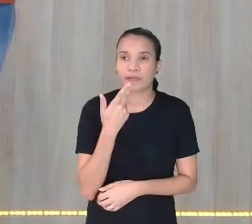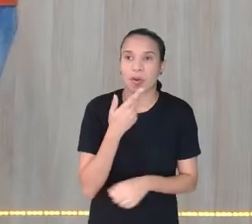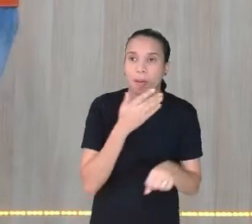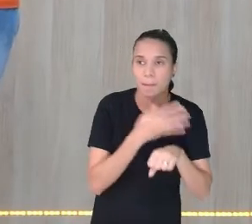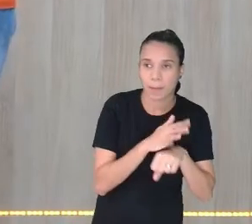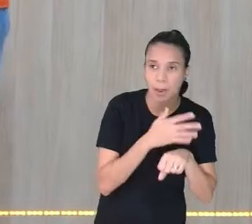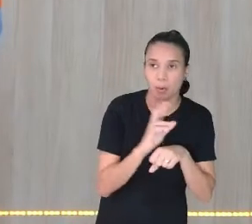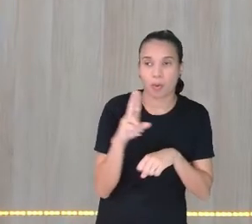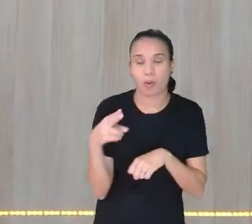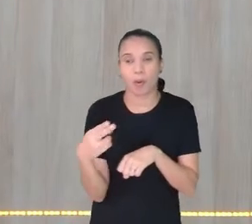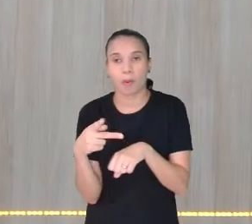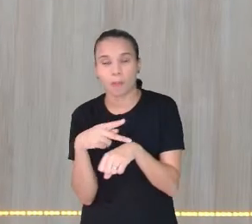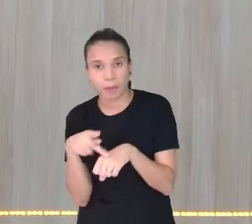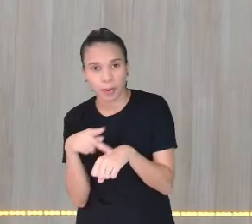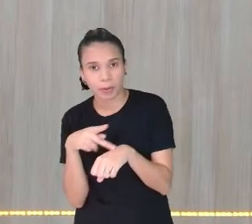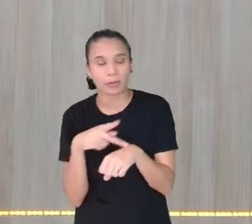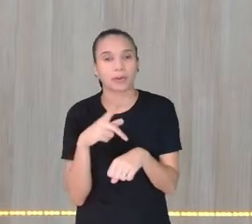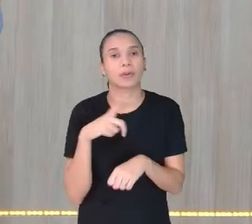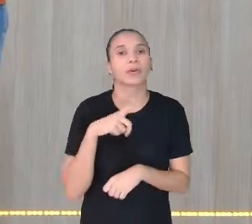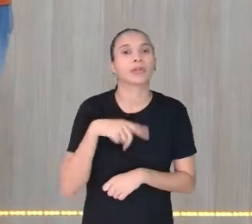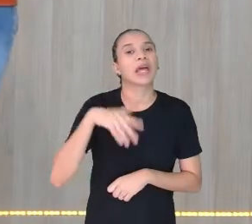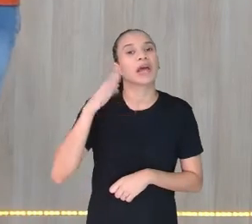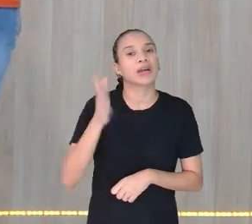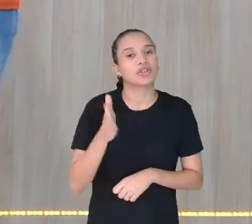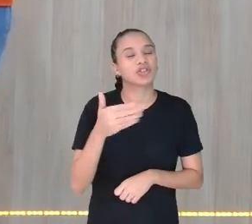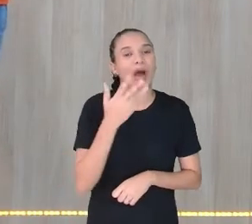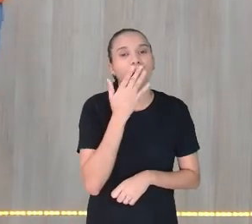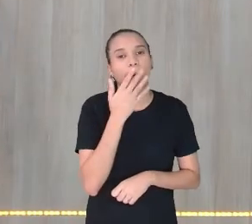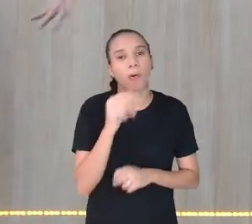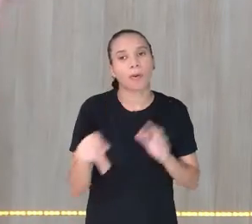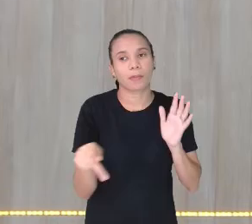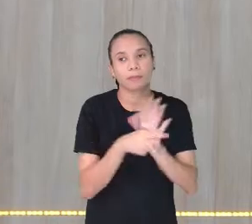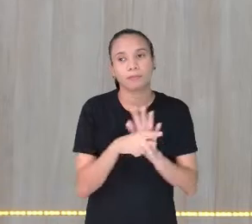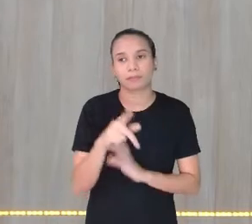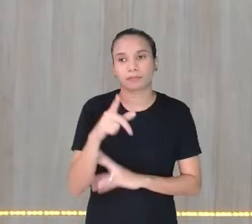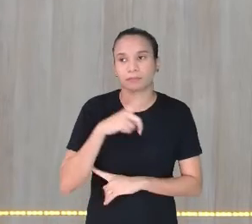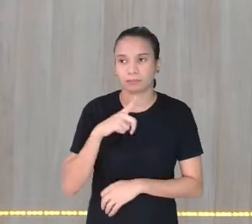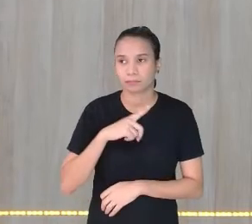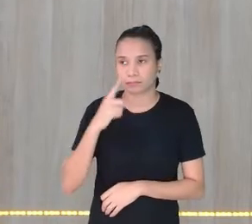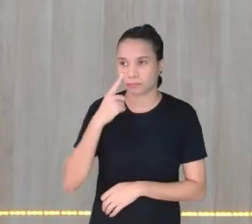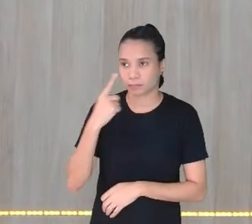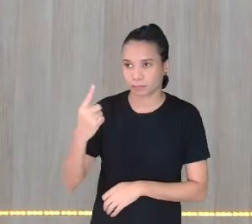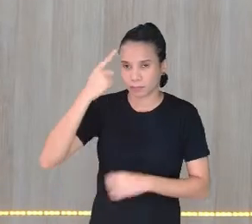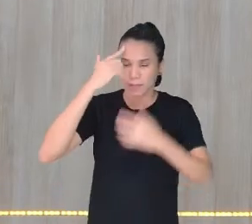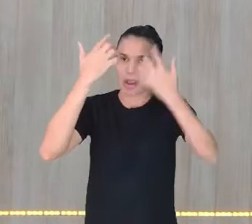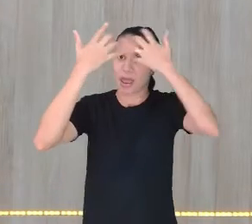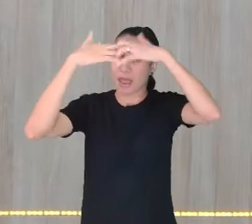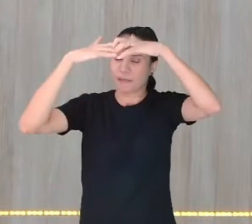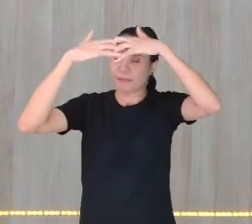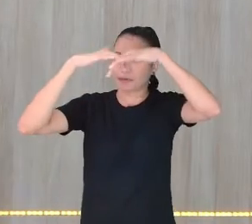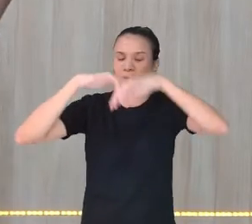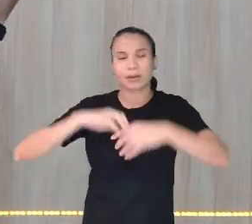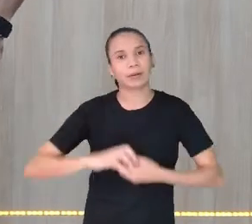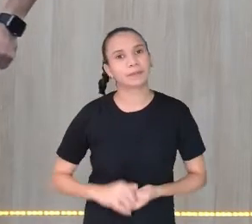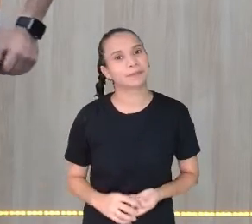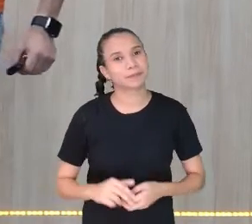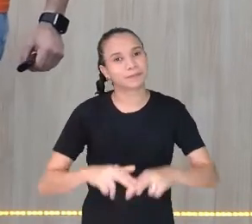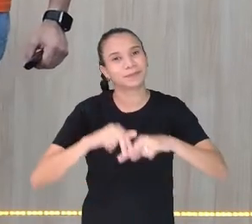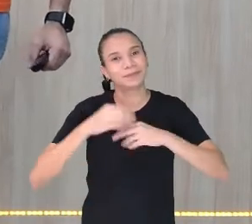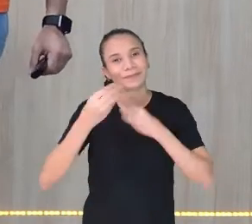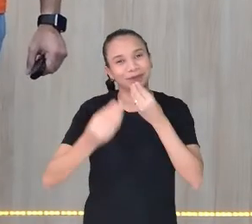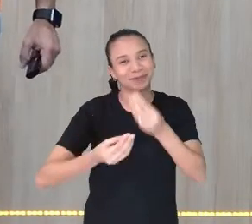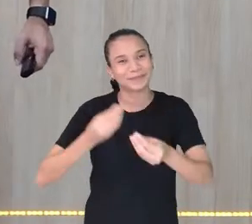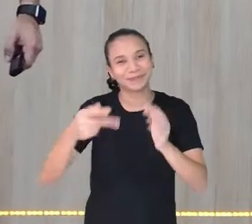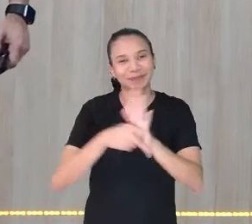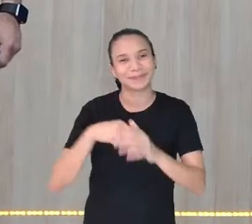branco ou do preto, a gente diz que já é a cor original, né? Mas reflita sobre isso aí. Então, da